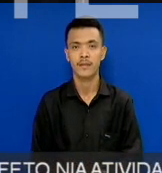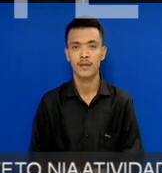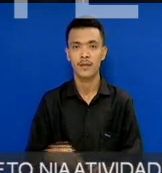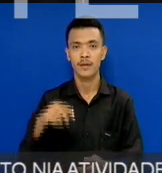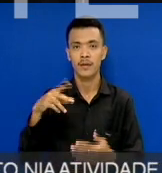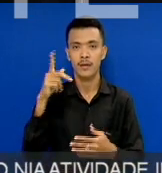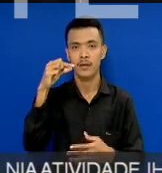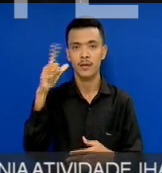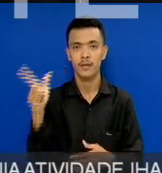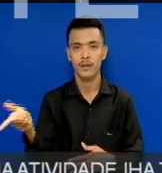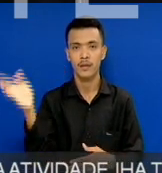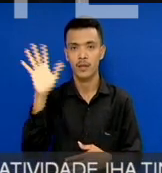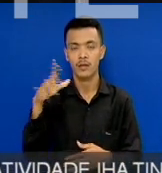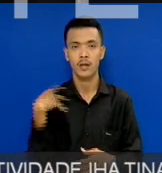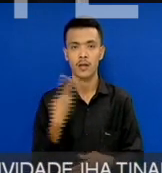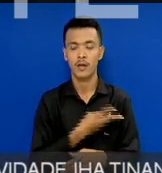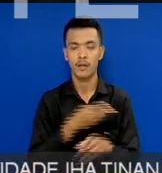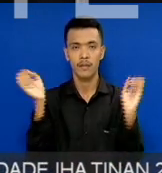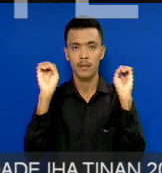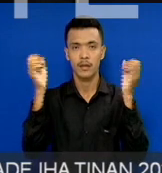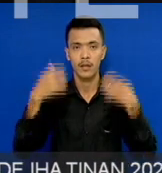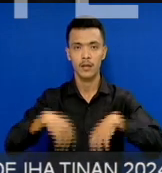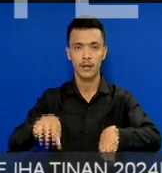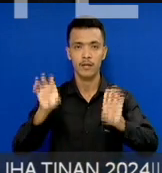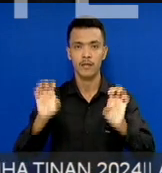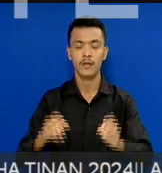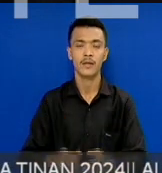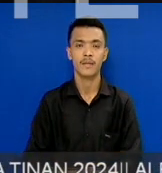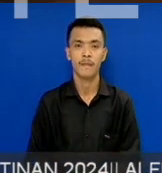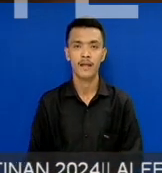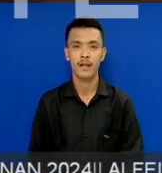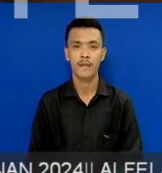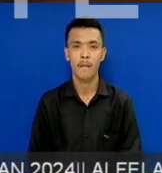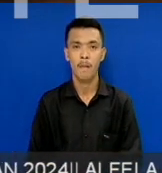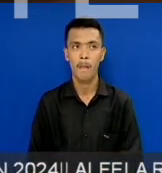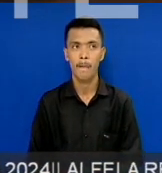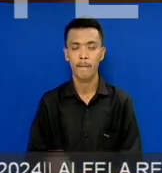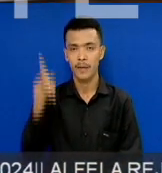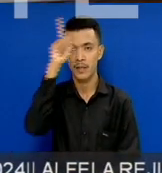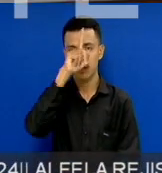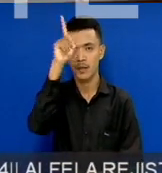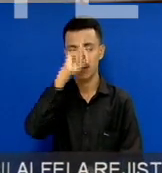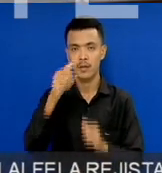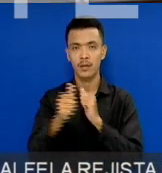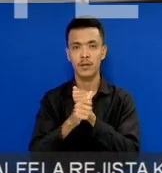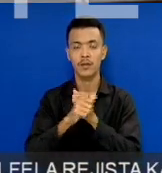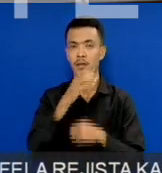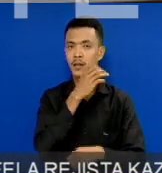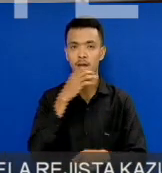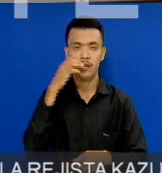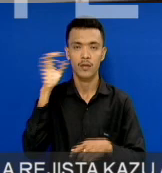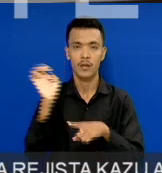25 a mim lá na ranfan, e essa é mais fan. Olha, mas é 20 quilos. Pesquisador assunto agricultura na economia